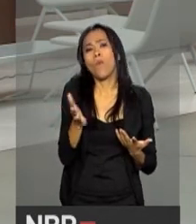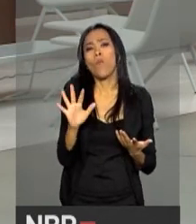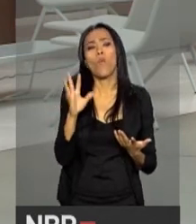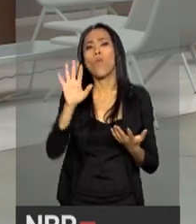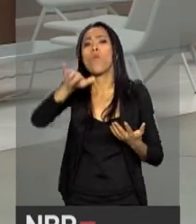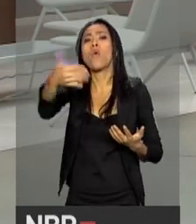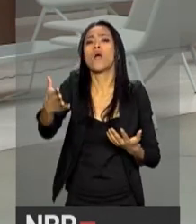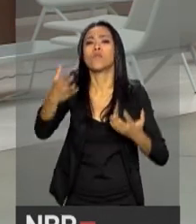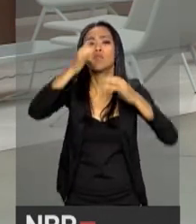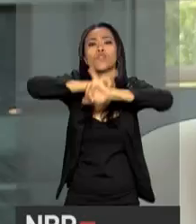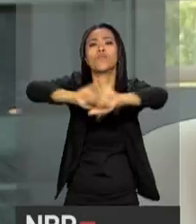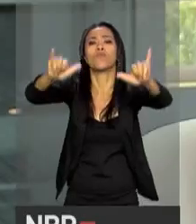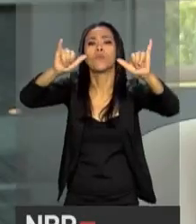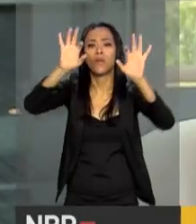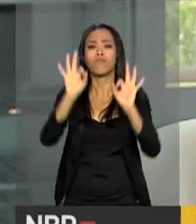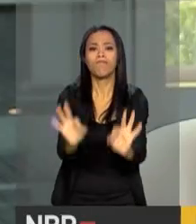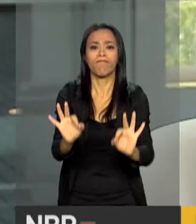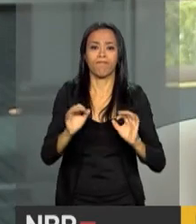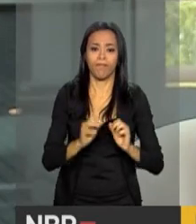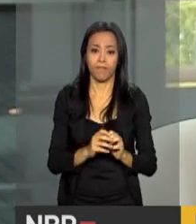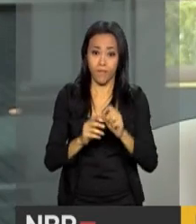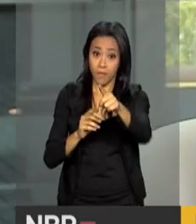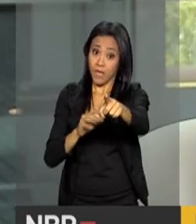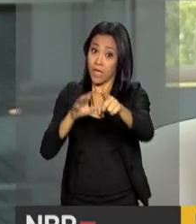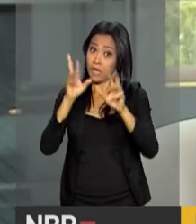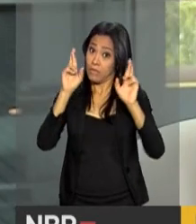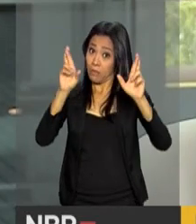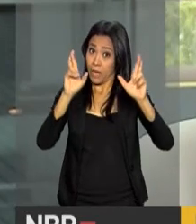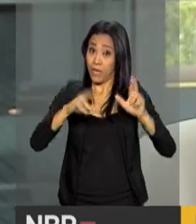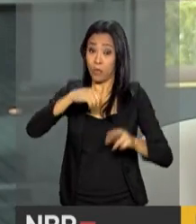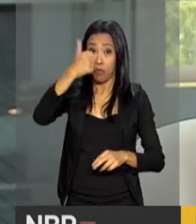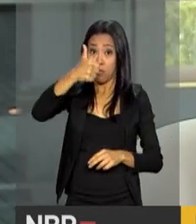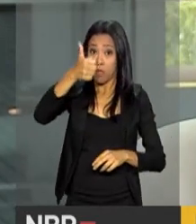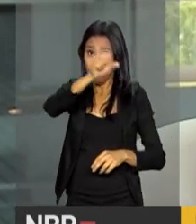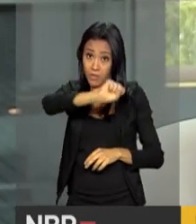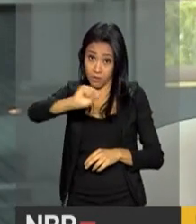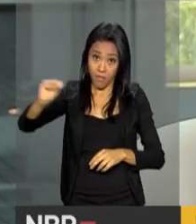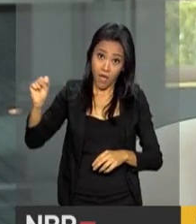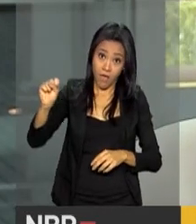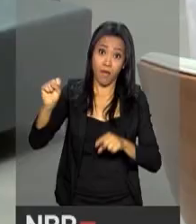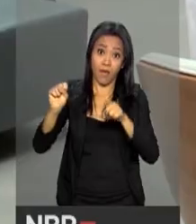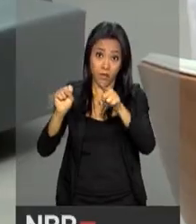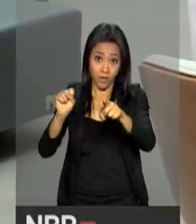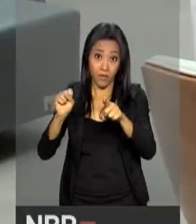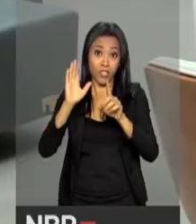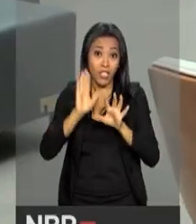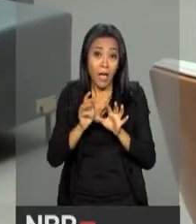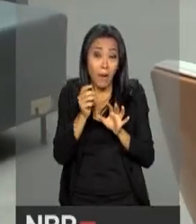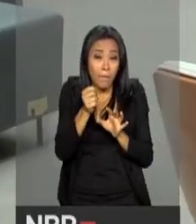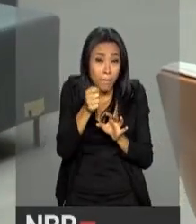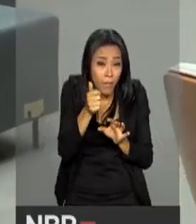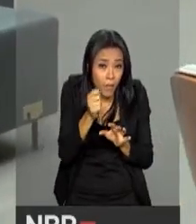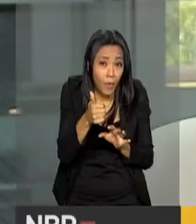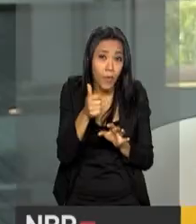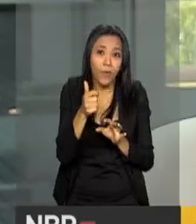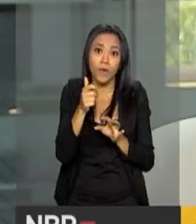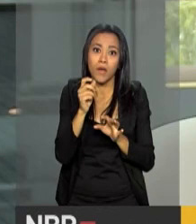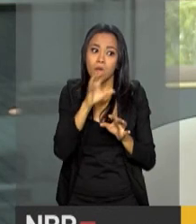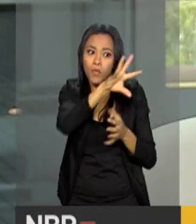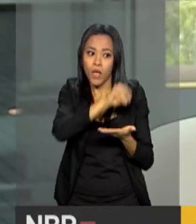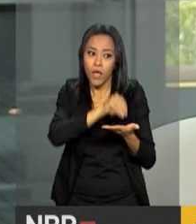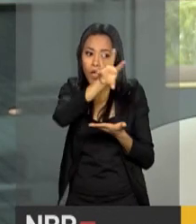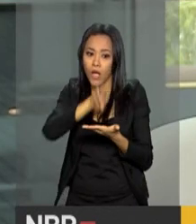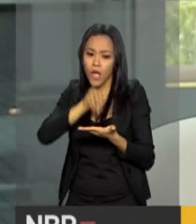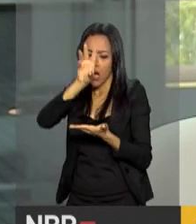divulgar os primeiros resultados esperamos que no primeiro semestre a gente já tem os resultados preliminares após a coleta porque a